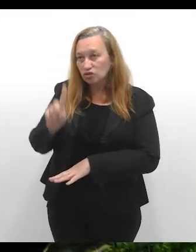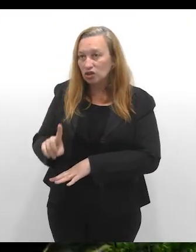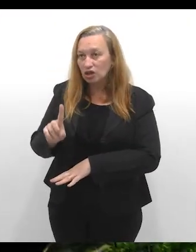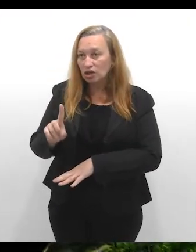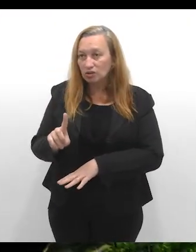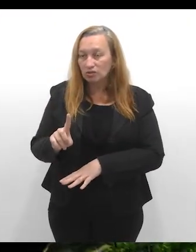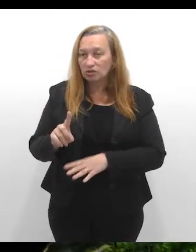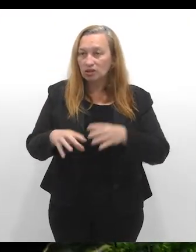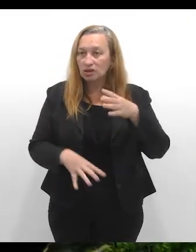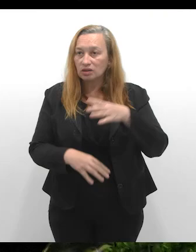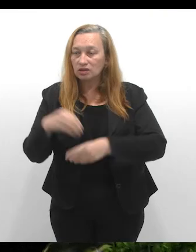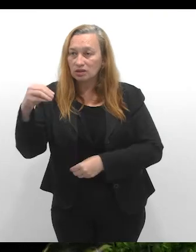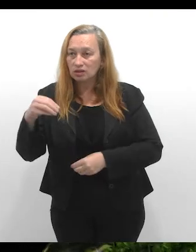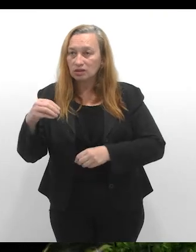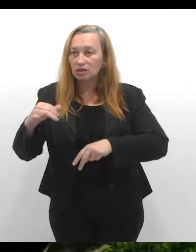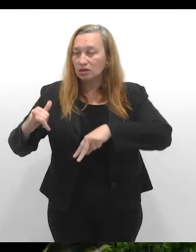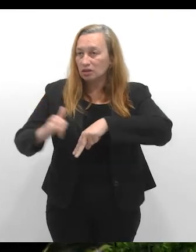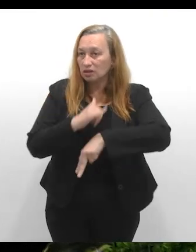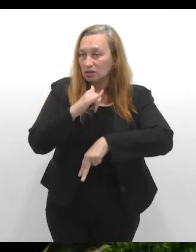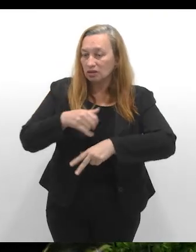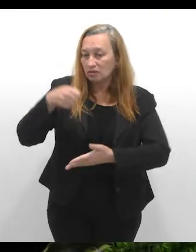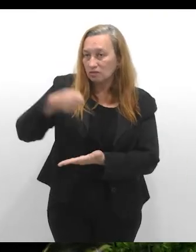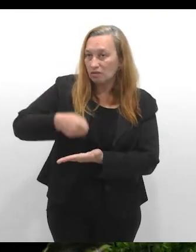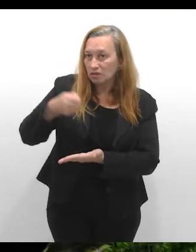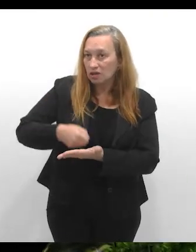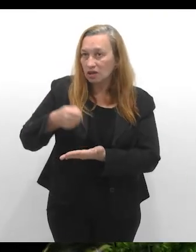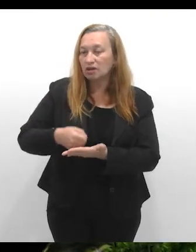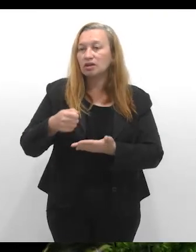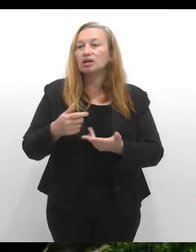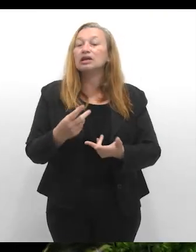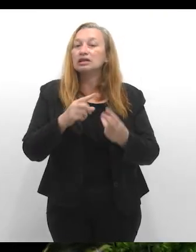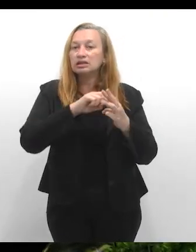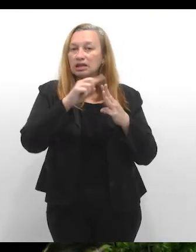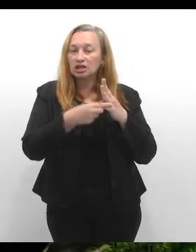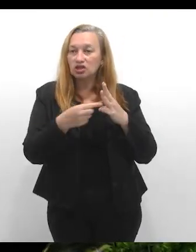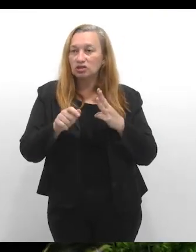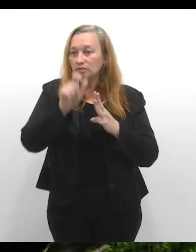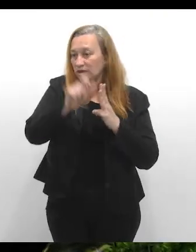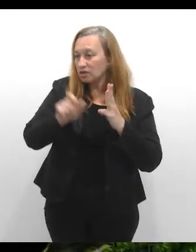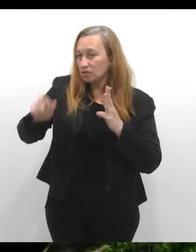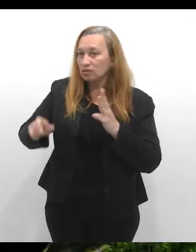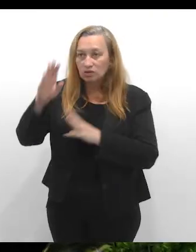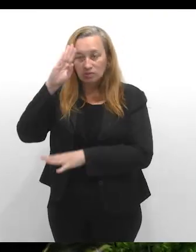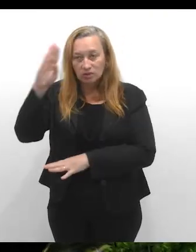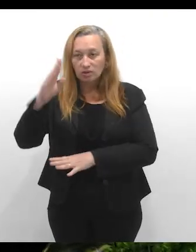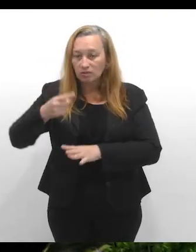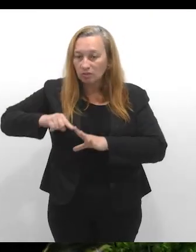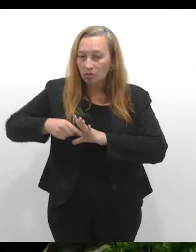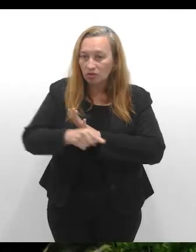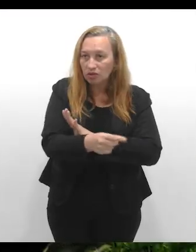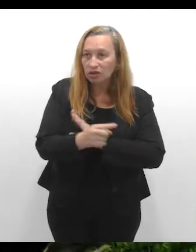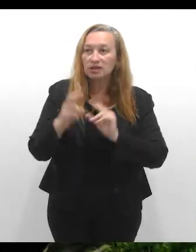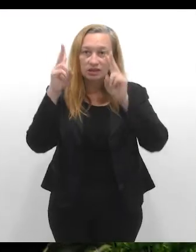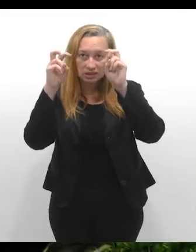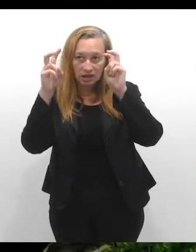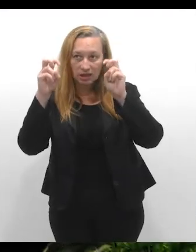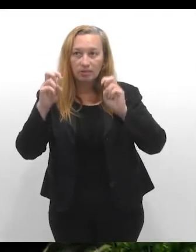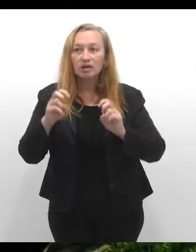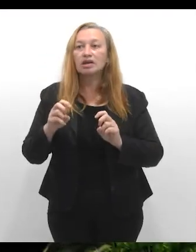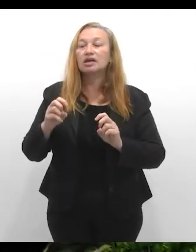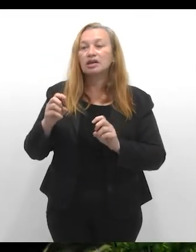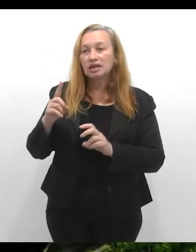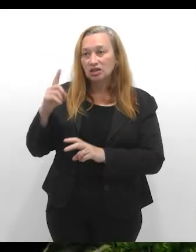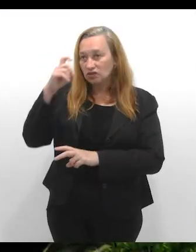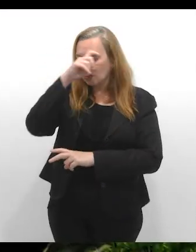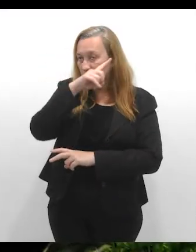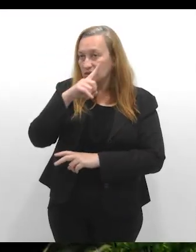Promoção e Defesa dos Direitos das Vítimas do Desaparecimento Forçado. E para isso a gente trouxe aqui 3 especialistas e